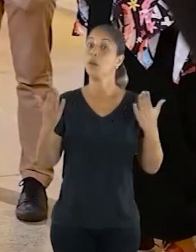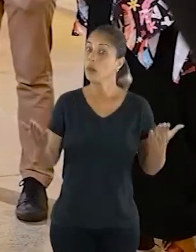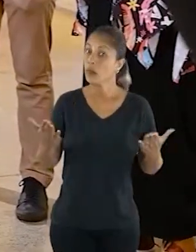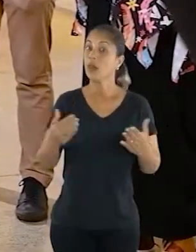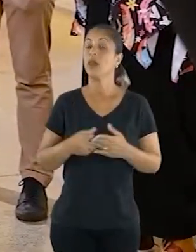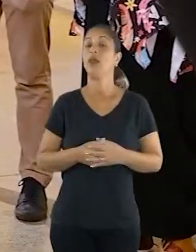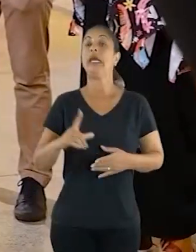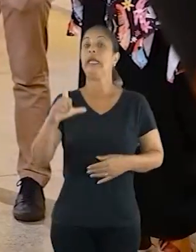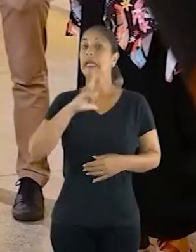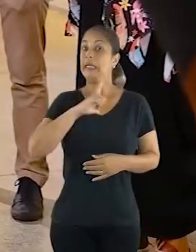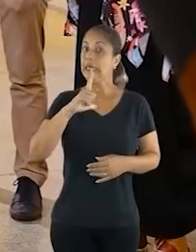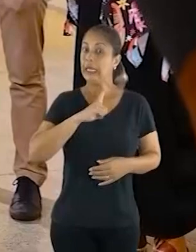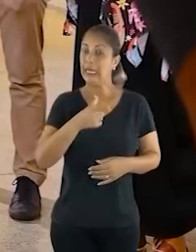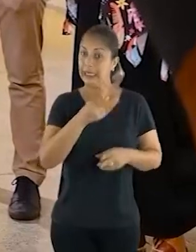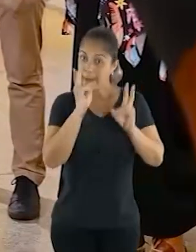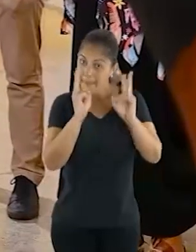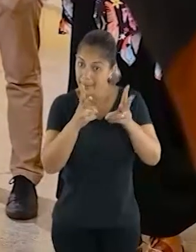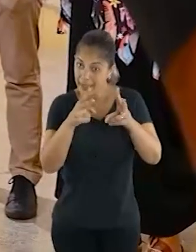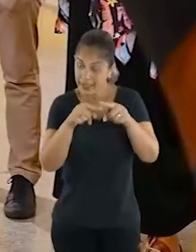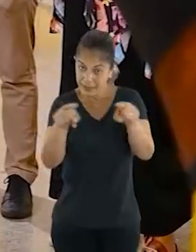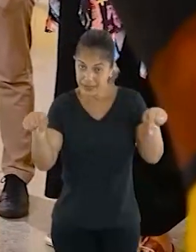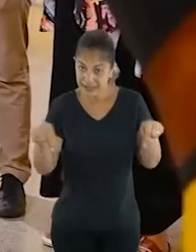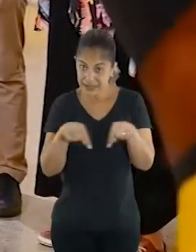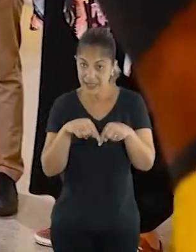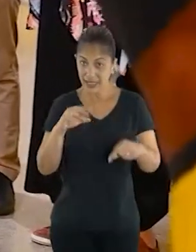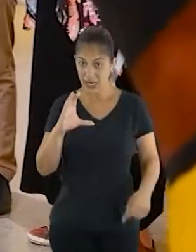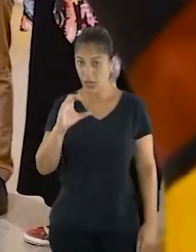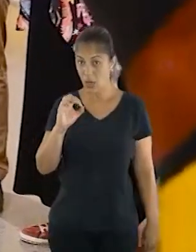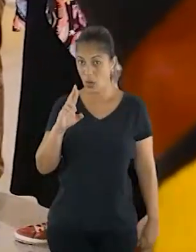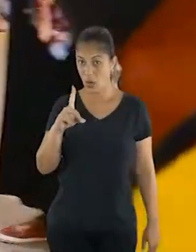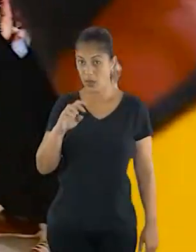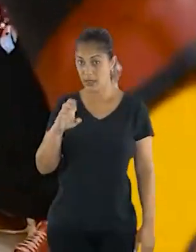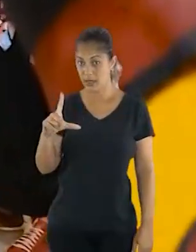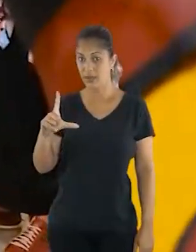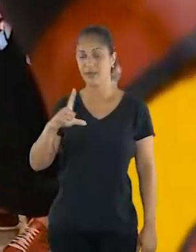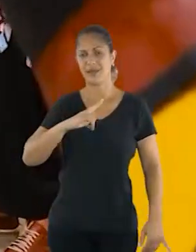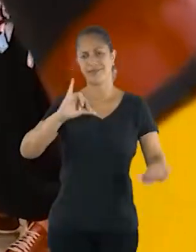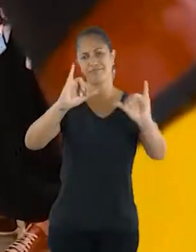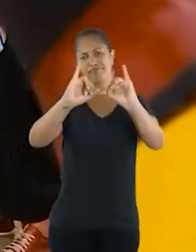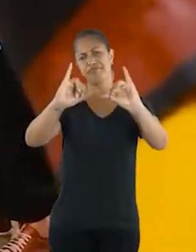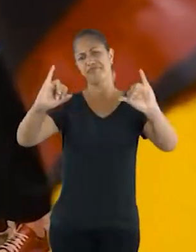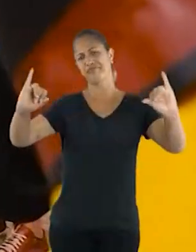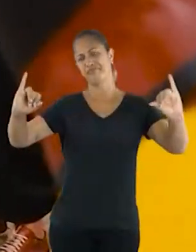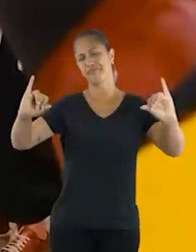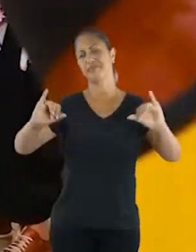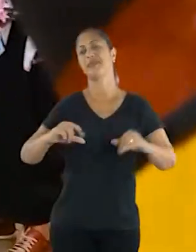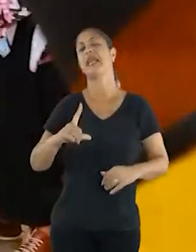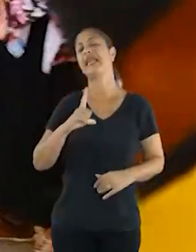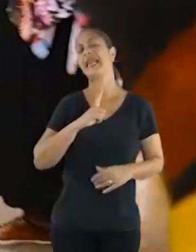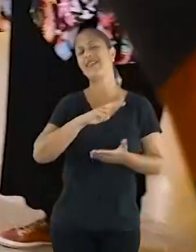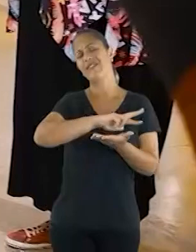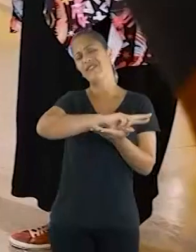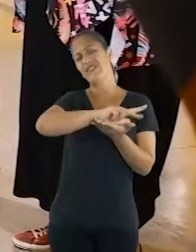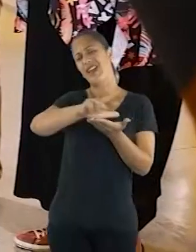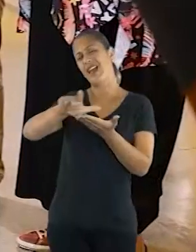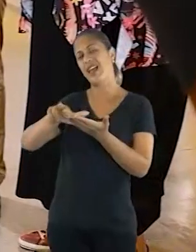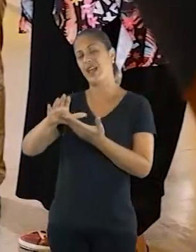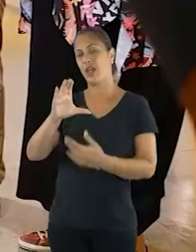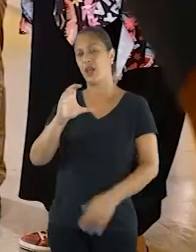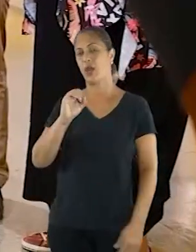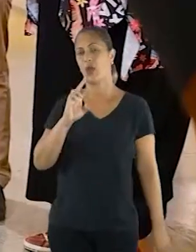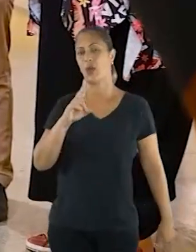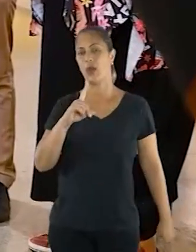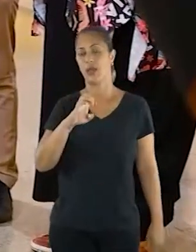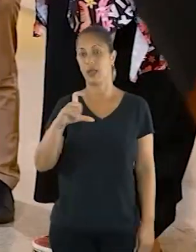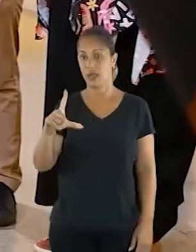aí, a gente tem, nessa mesma sala do cordel, a gente tem uma vitrinezinha que tem vários cordéis